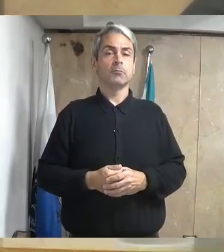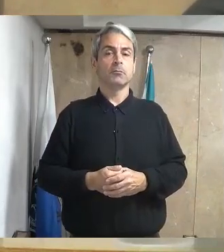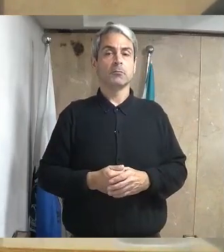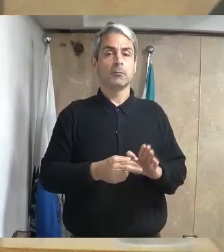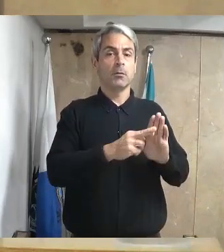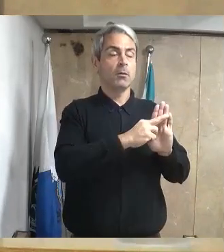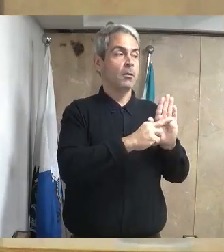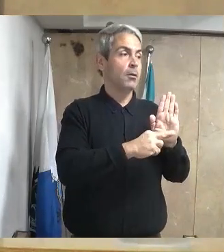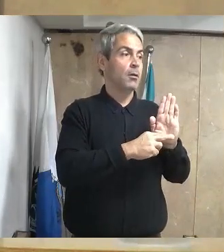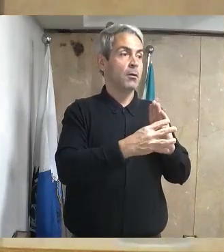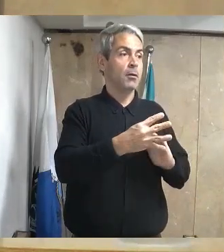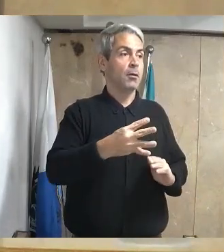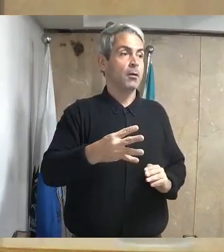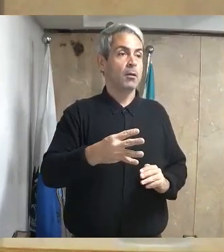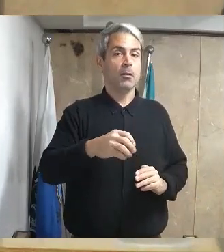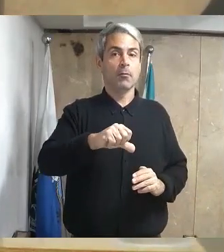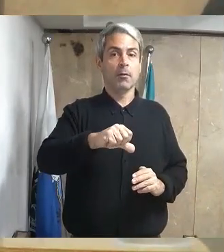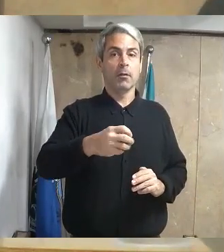Requerimento número